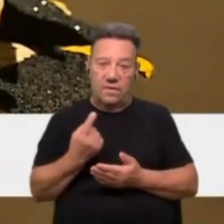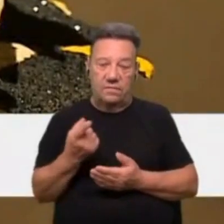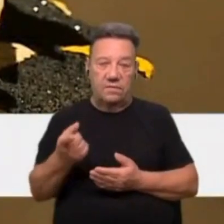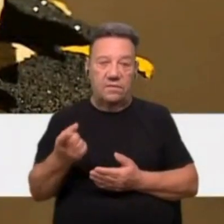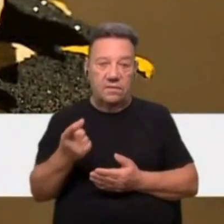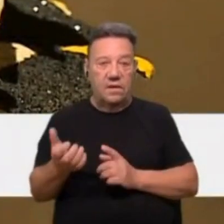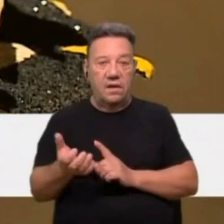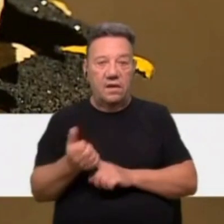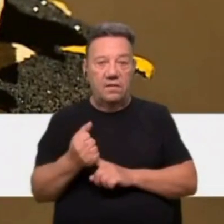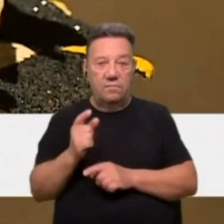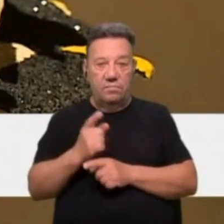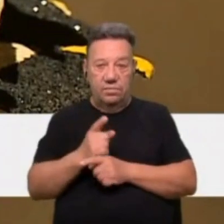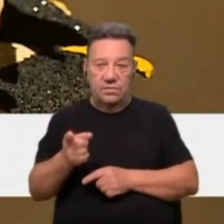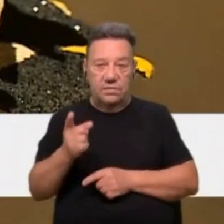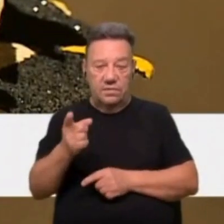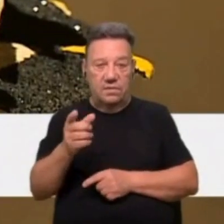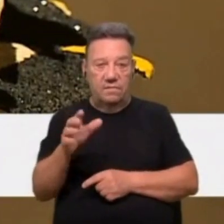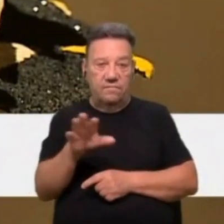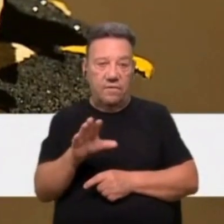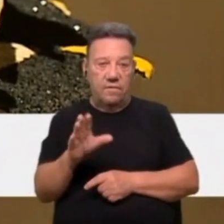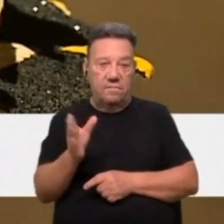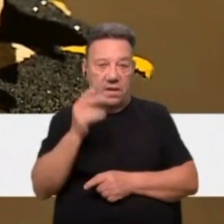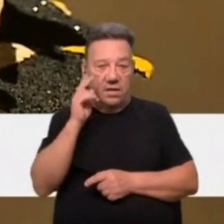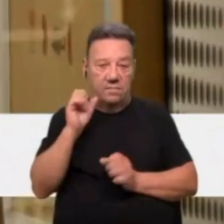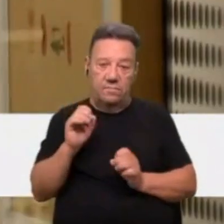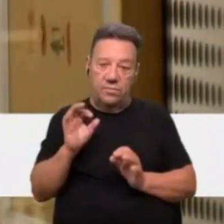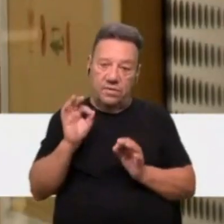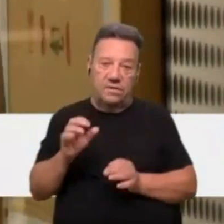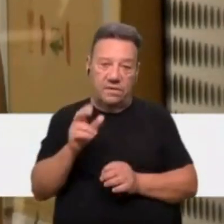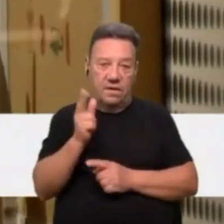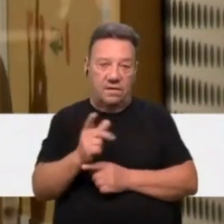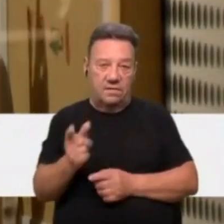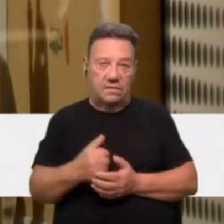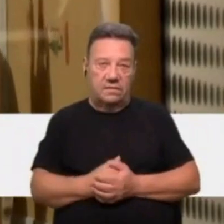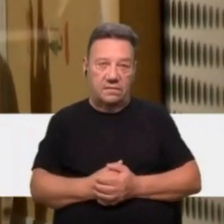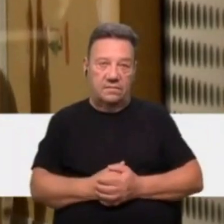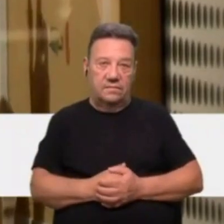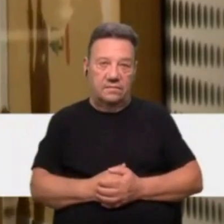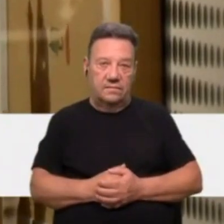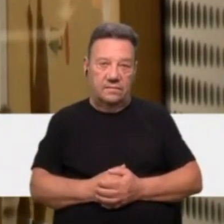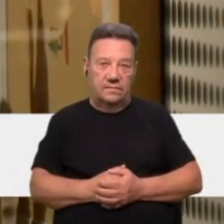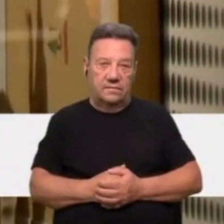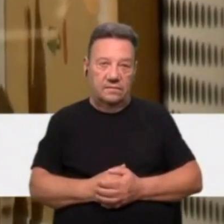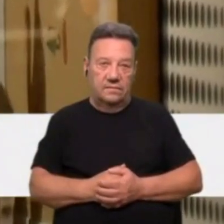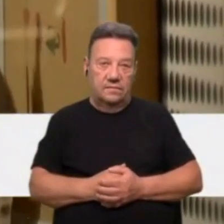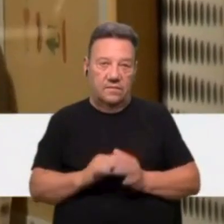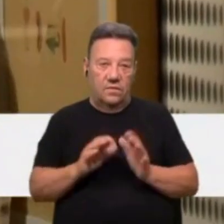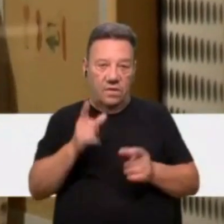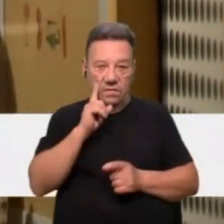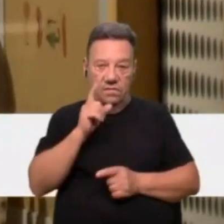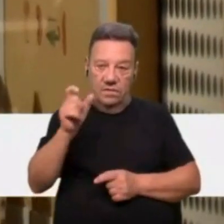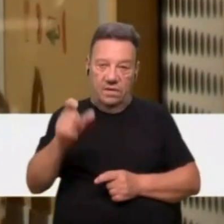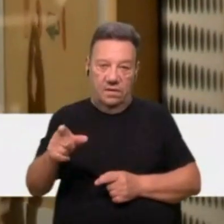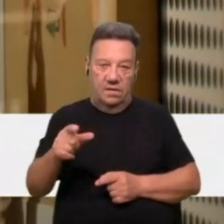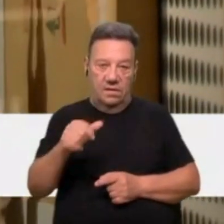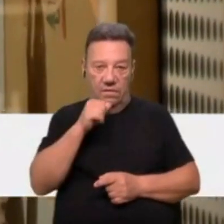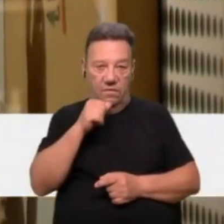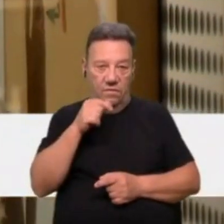que alcançavam, por isso, a forma mais pura de arte. Quando ela